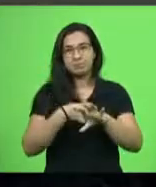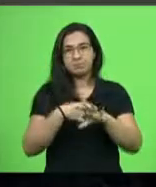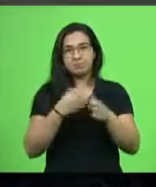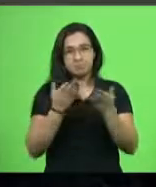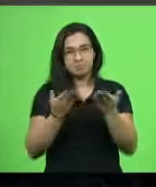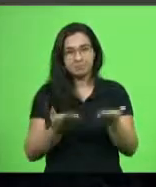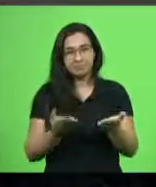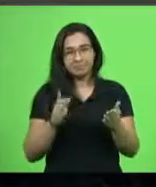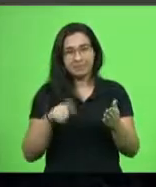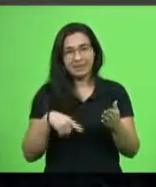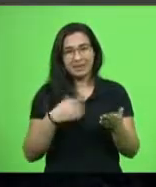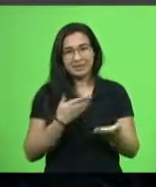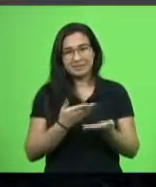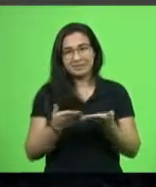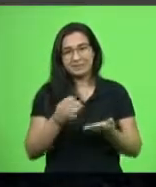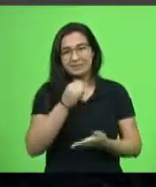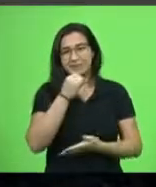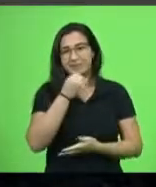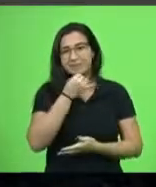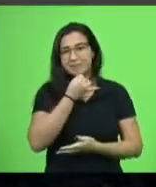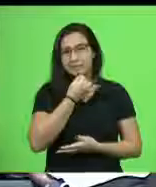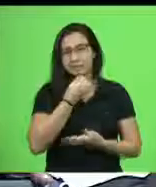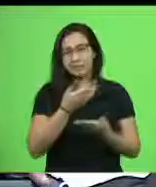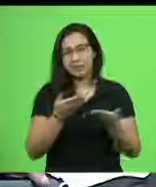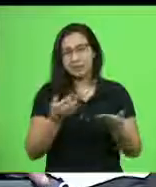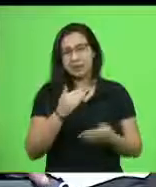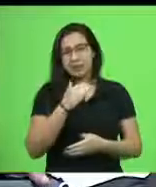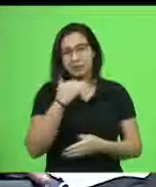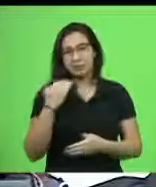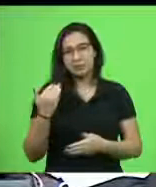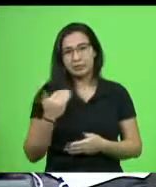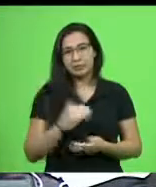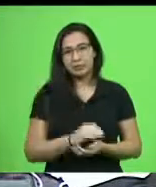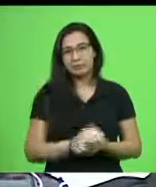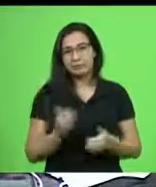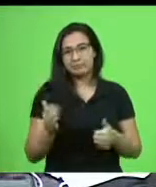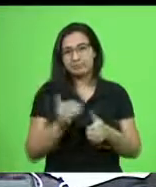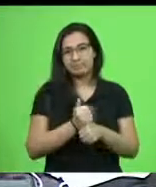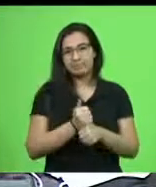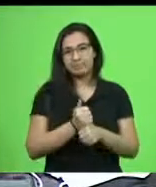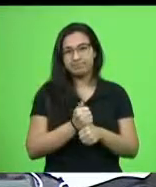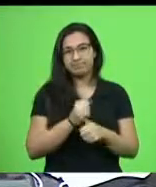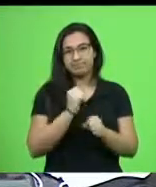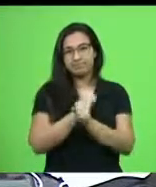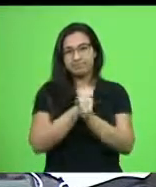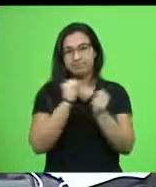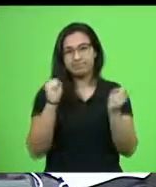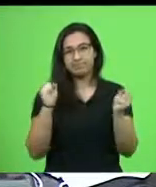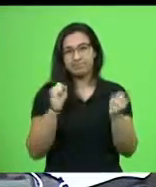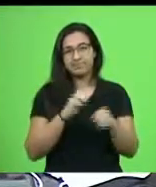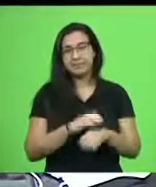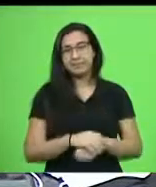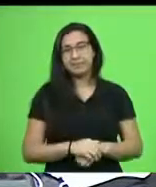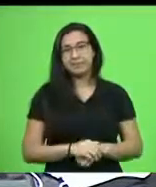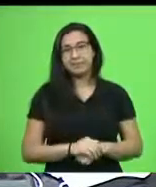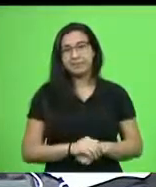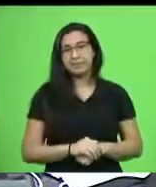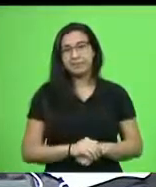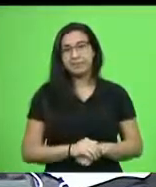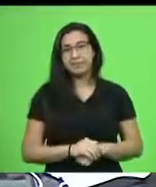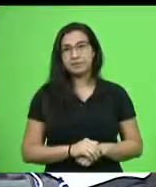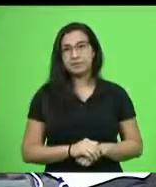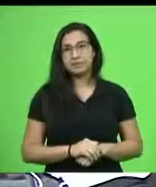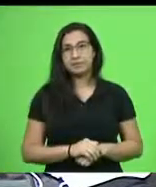uma perda, essa sim, irreparável. Tá?